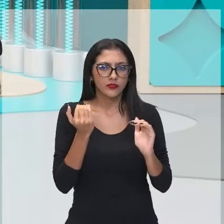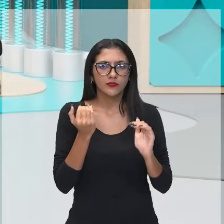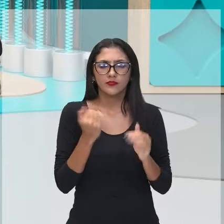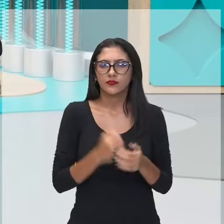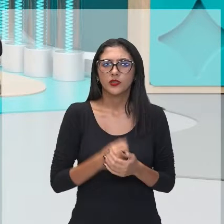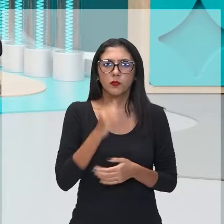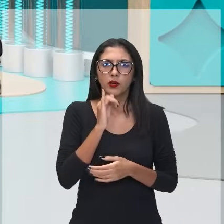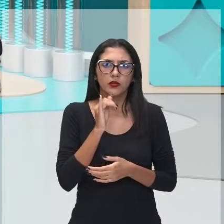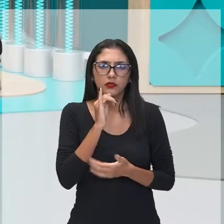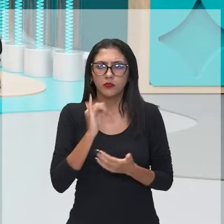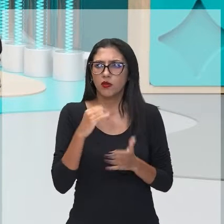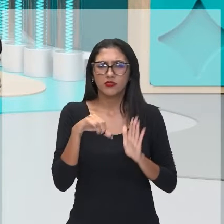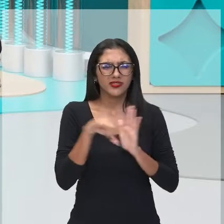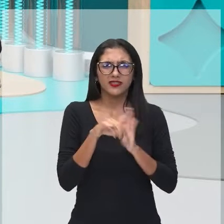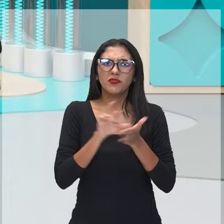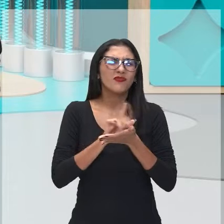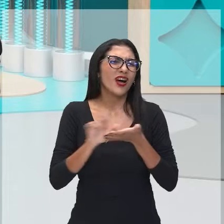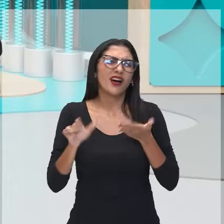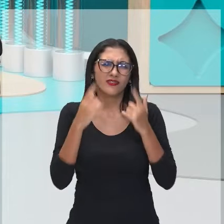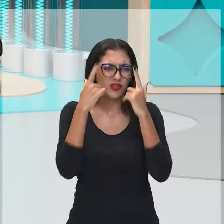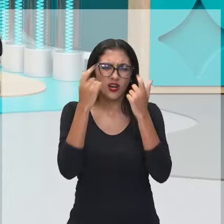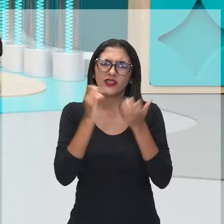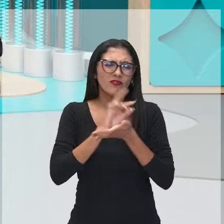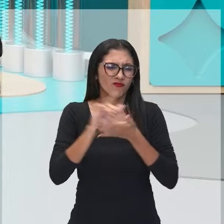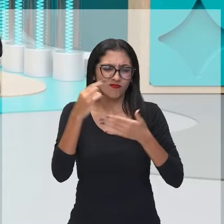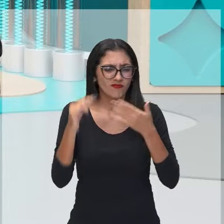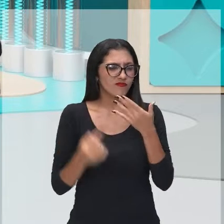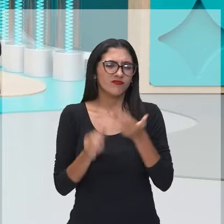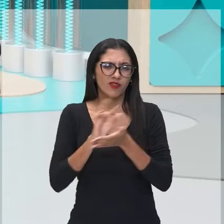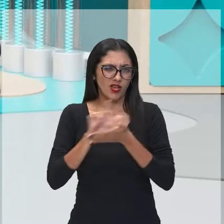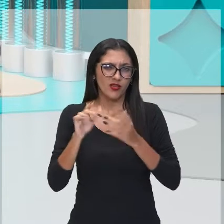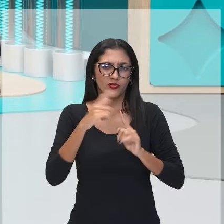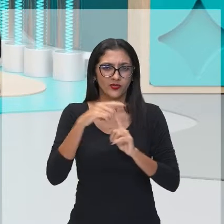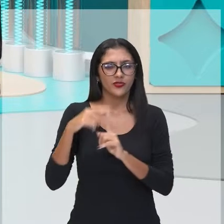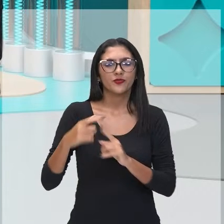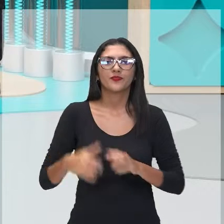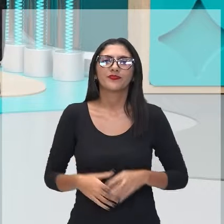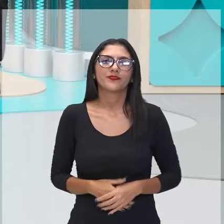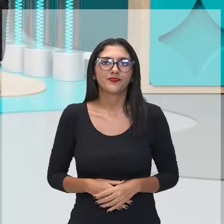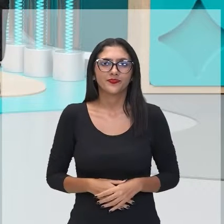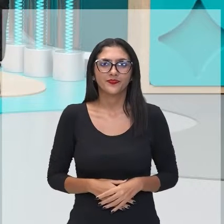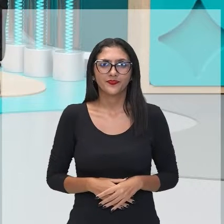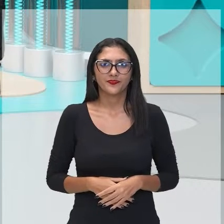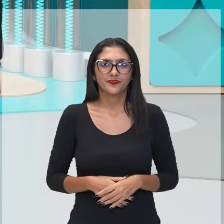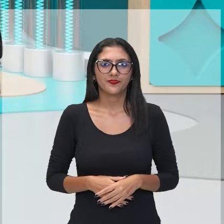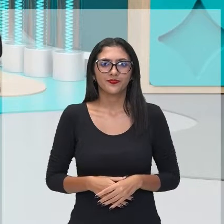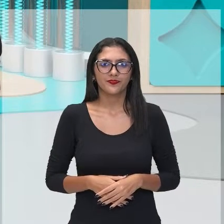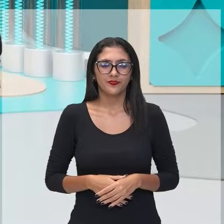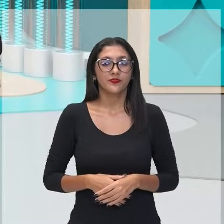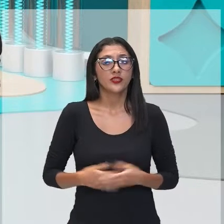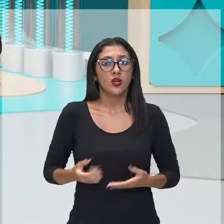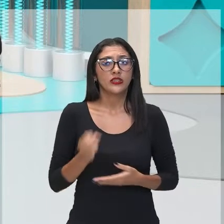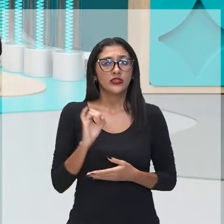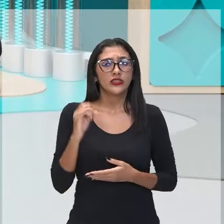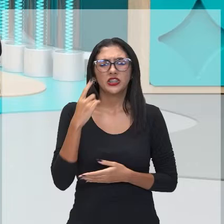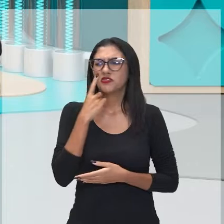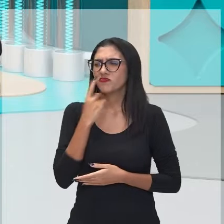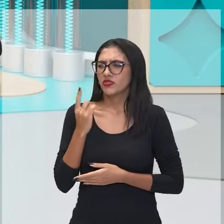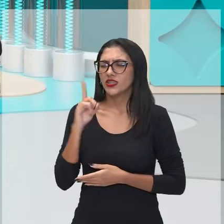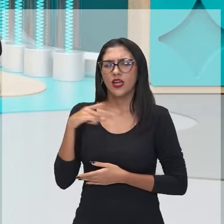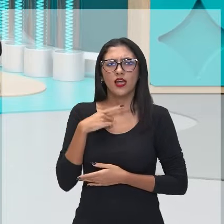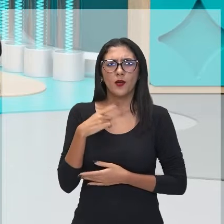vidas, diversas situações, crimes em gerais, certo? Agora, gente, quando nós nos deparamos diante de questões